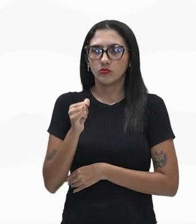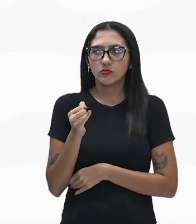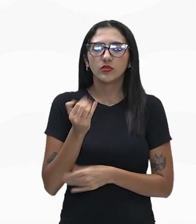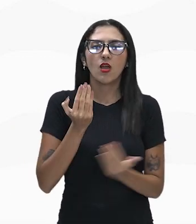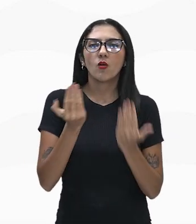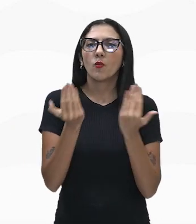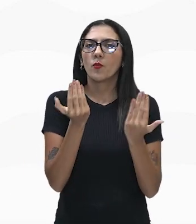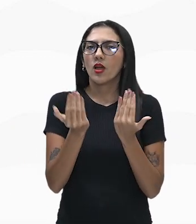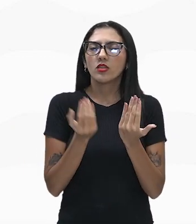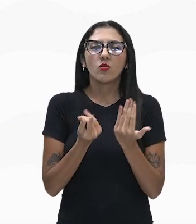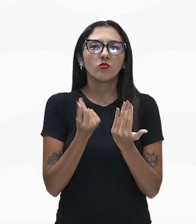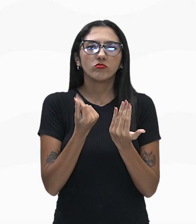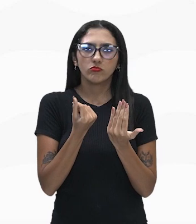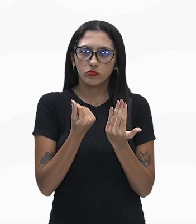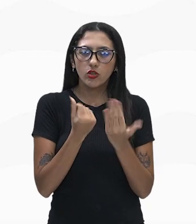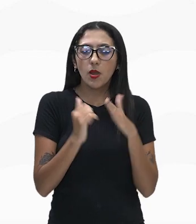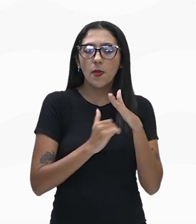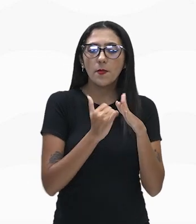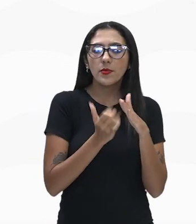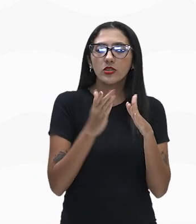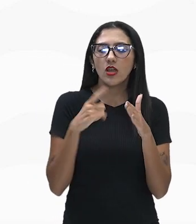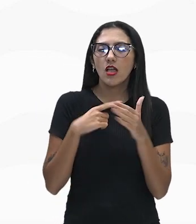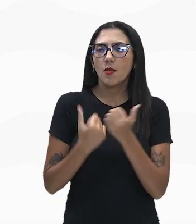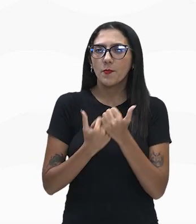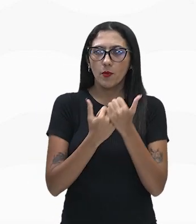pela financeira.